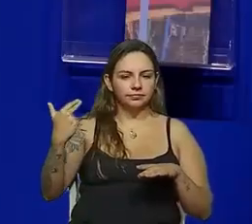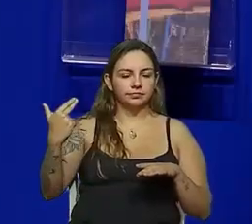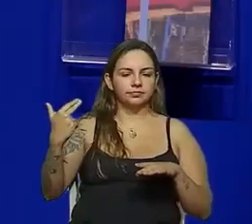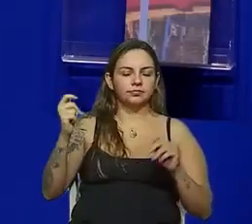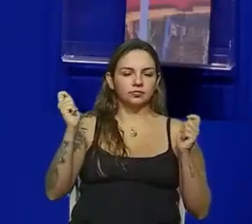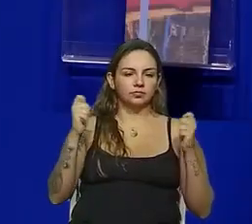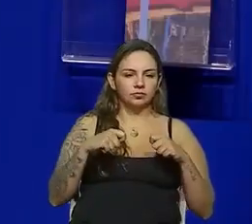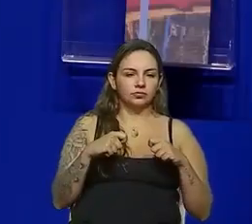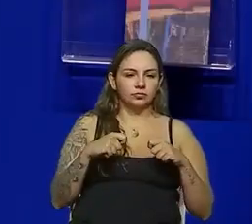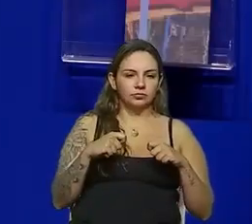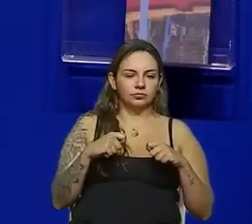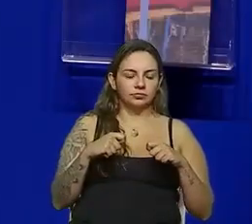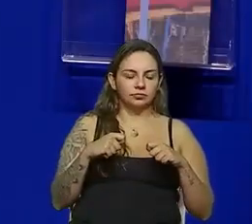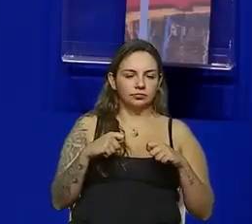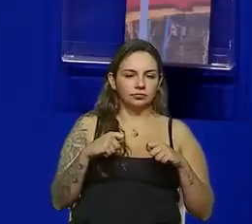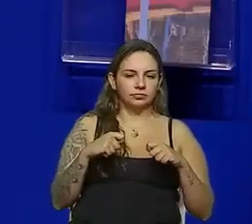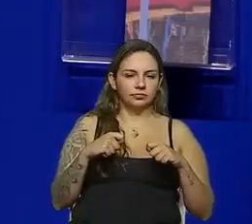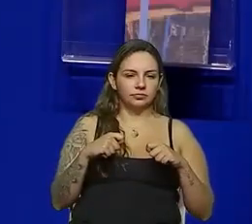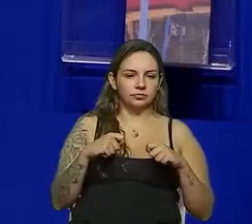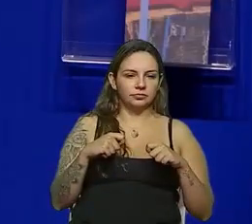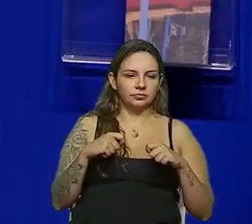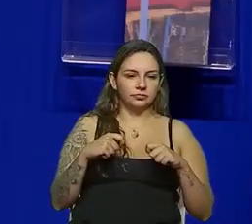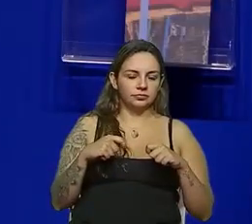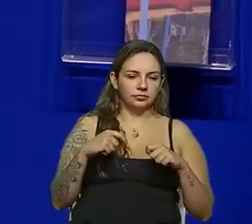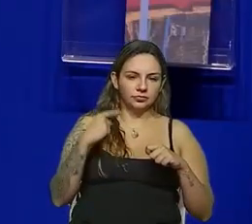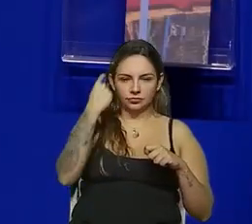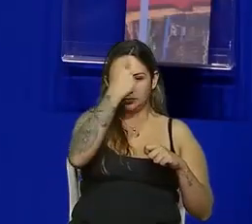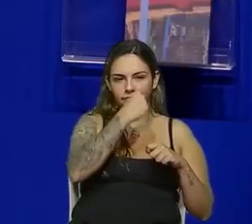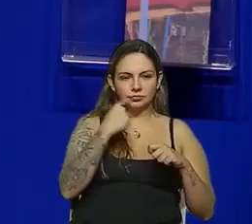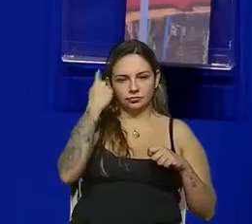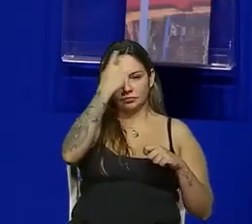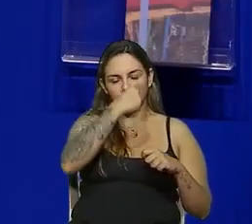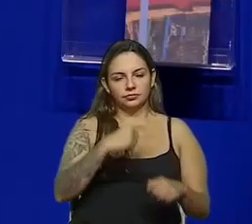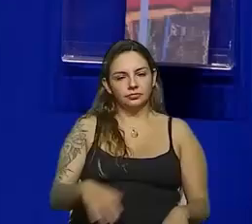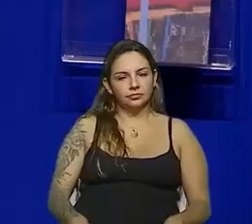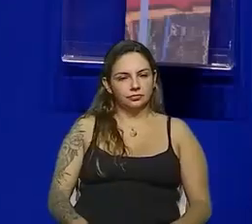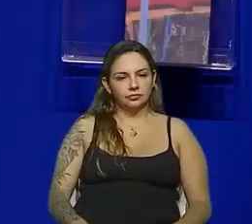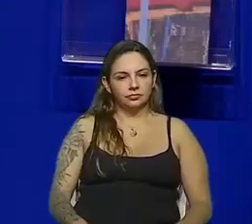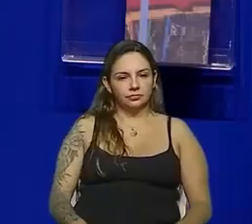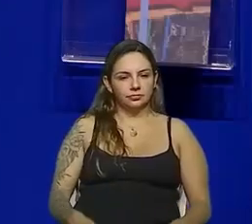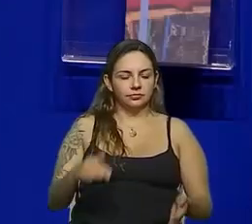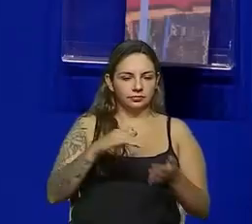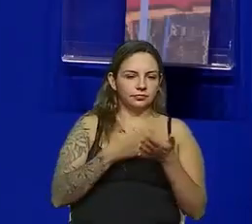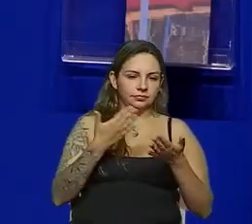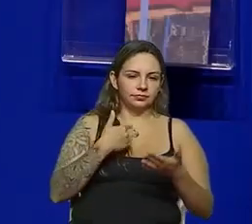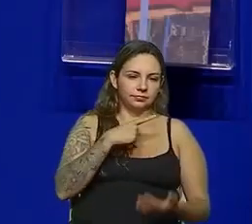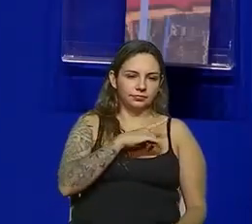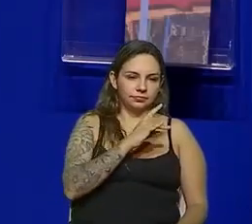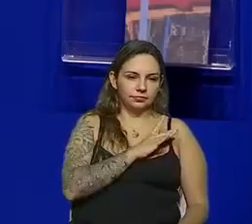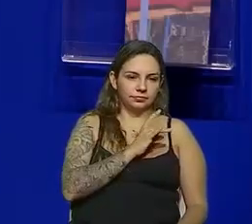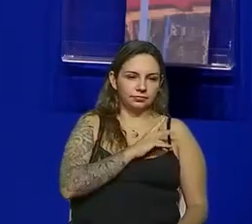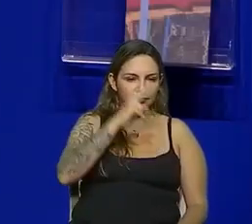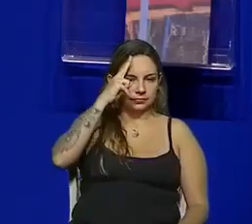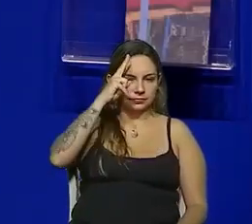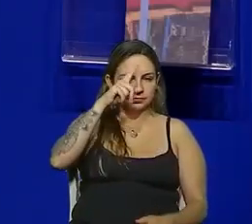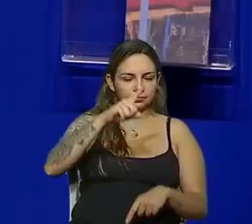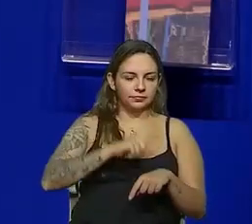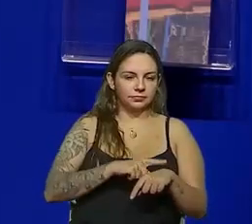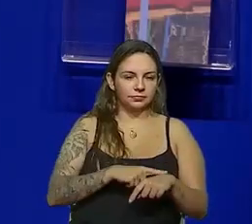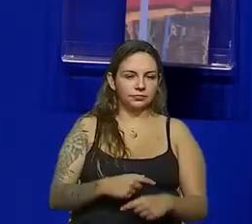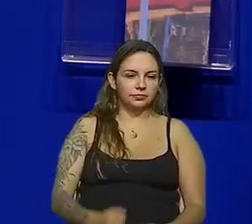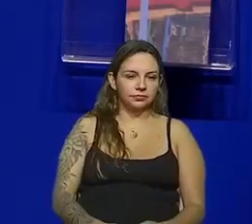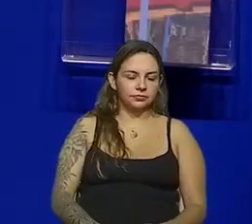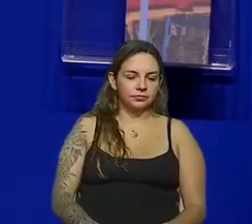tranquilidade possível, um a um. Levou horas para sair daquela igreja. Entende? Mas até hoje eu tenho medo quando eu lembro daquele